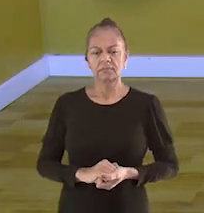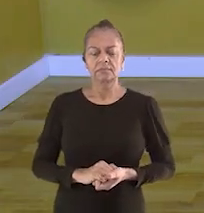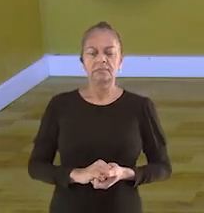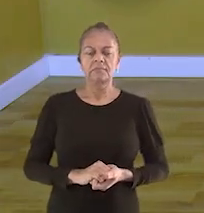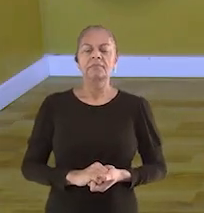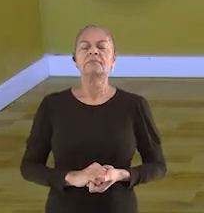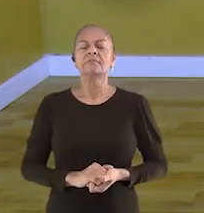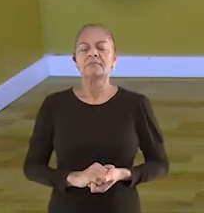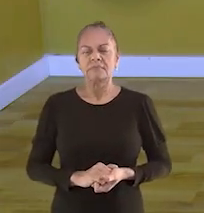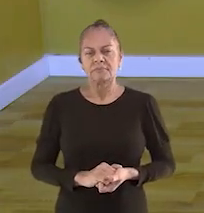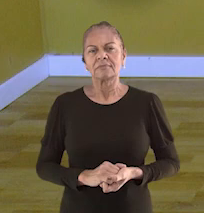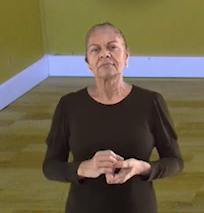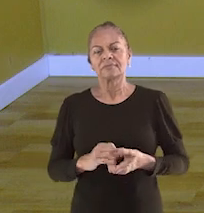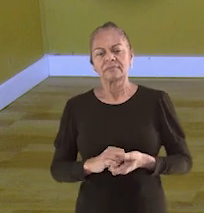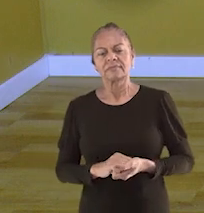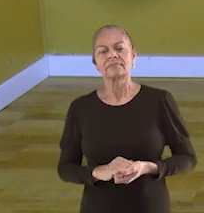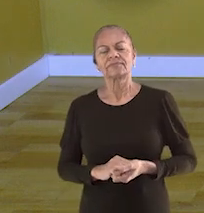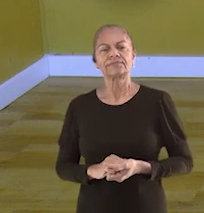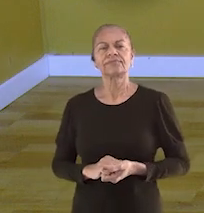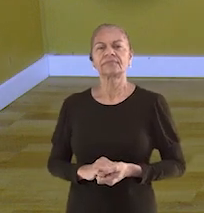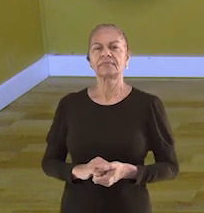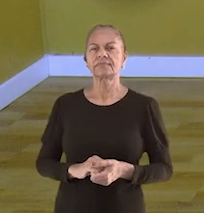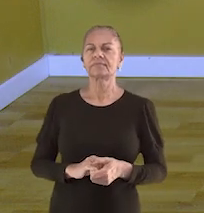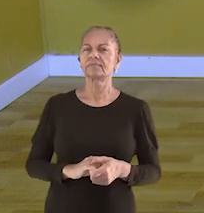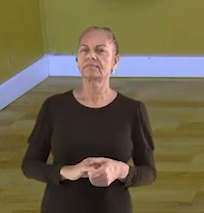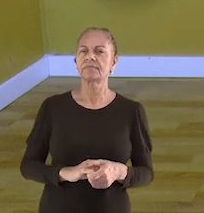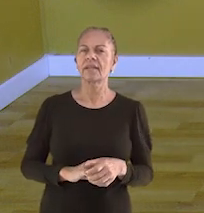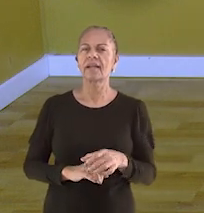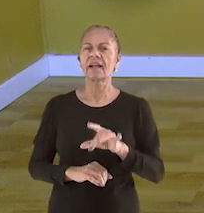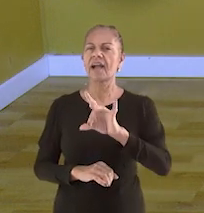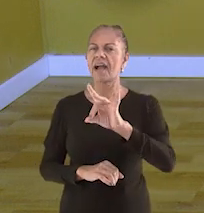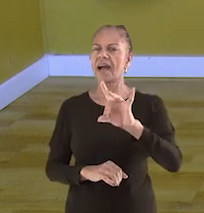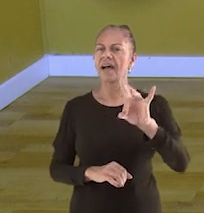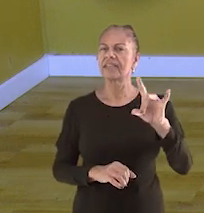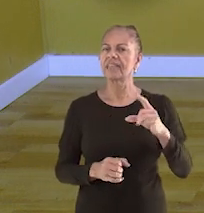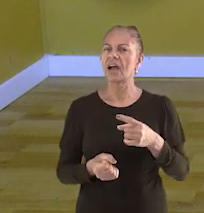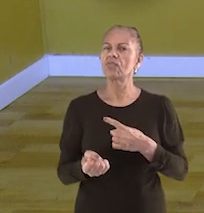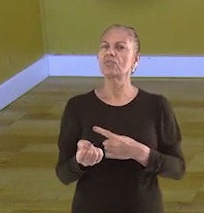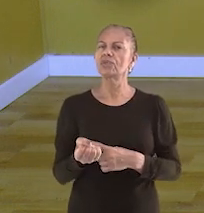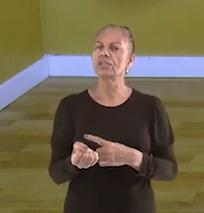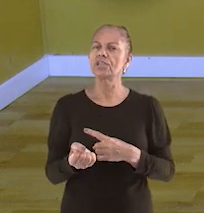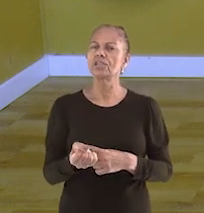Isso. Cada um no seu ritmo, tá? Vamos lá.